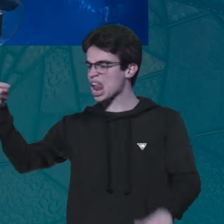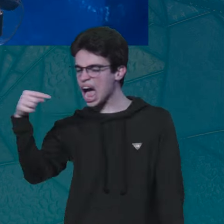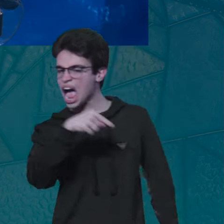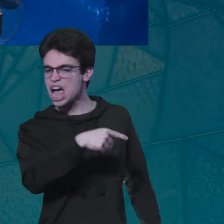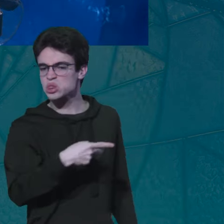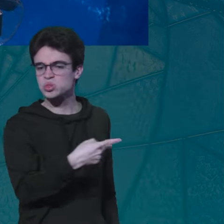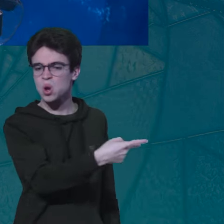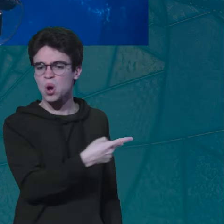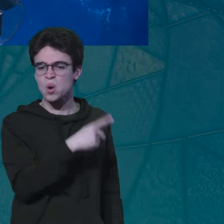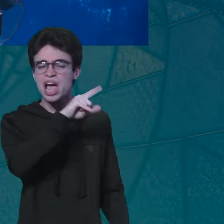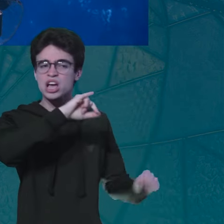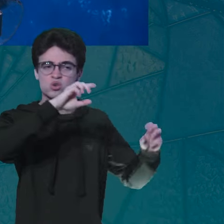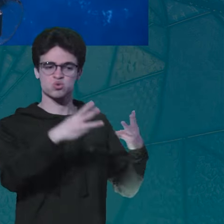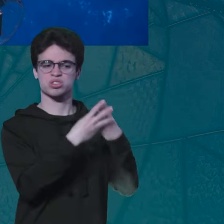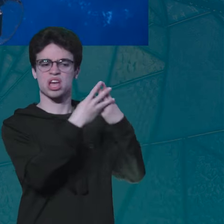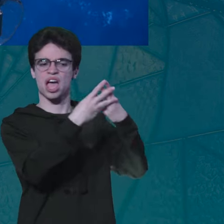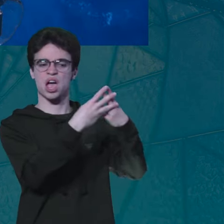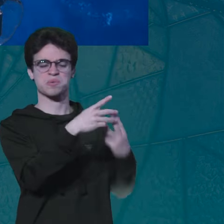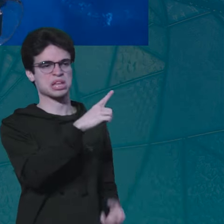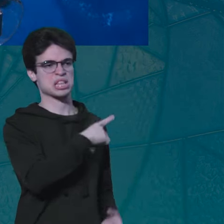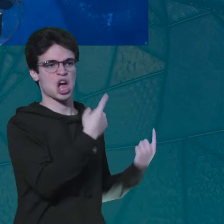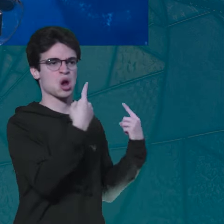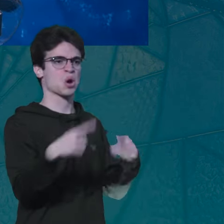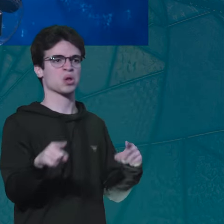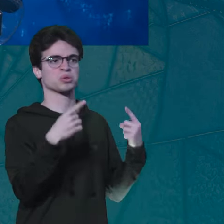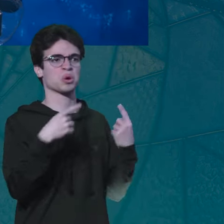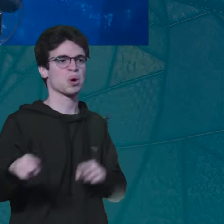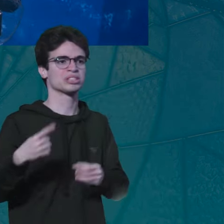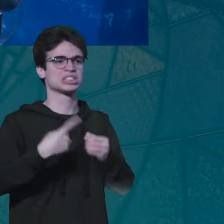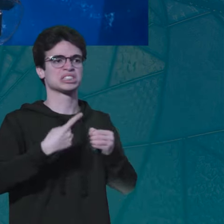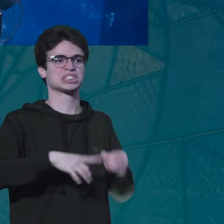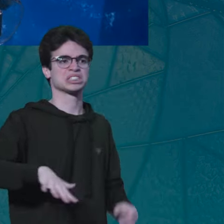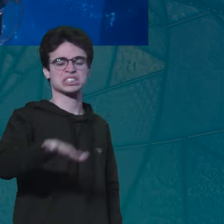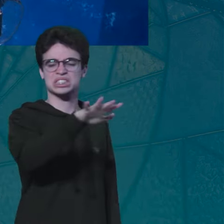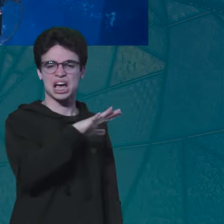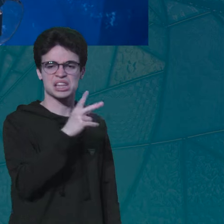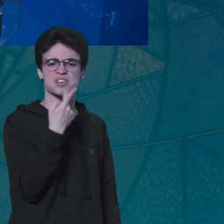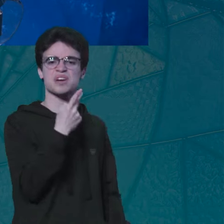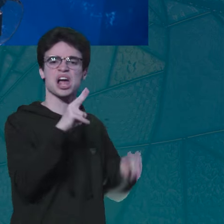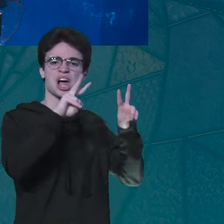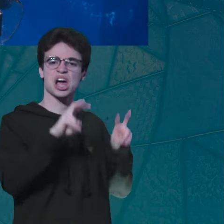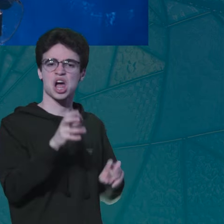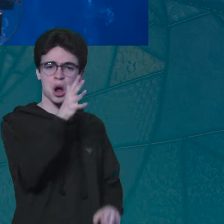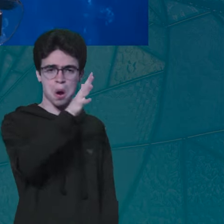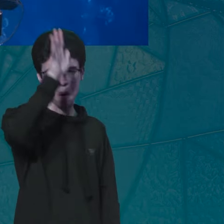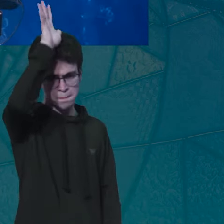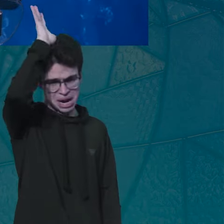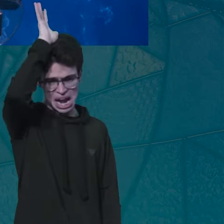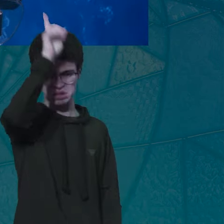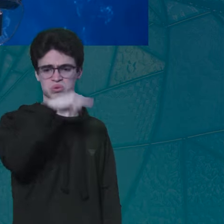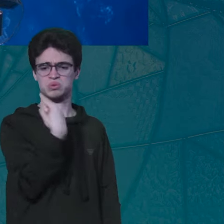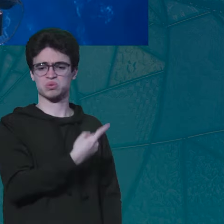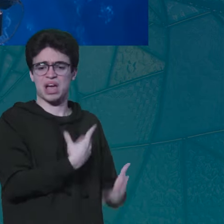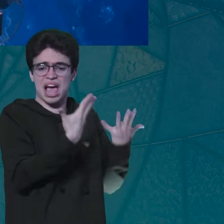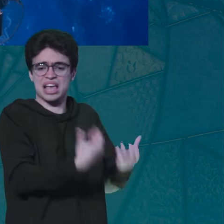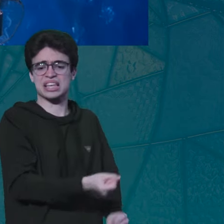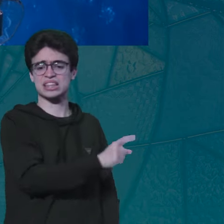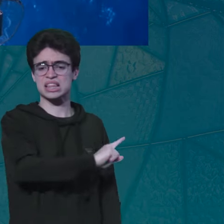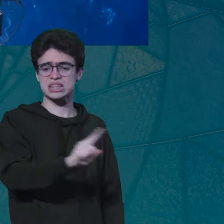judeus e estão perturbando a nossa cidade, propagando costumes que a nós, romanos, não é permitido aceitar